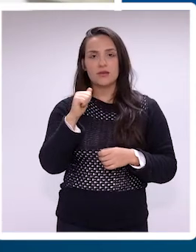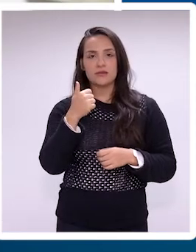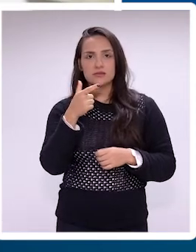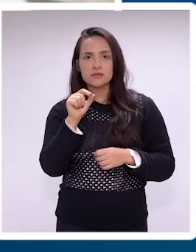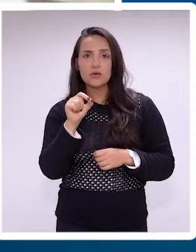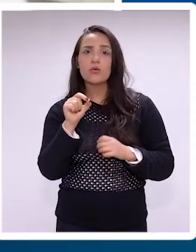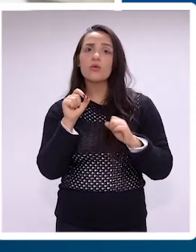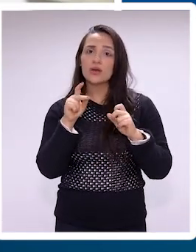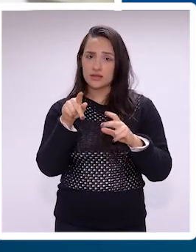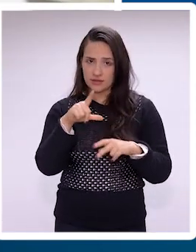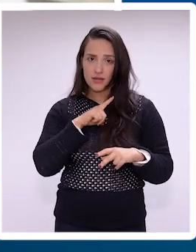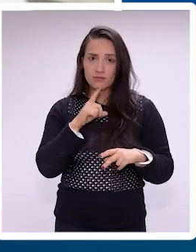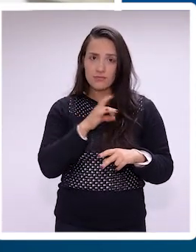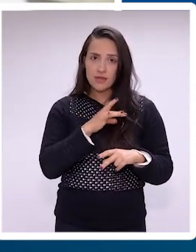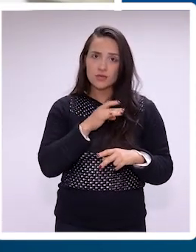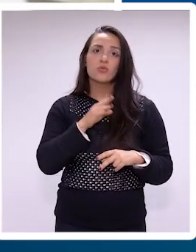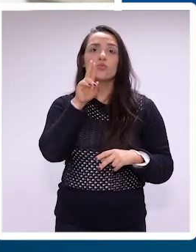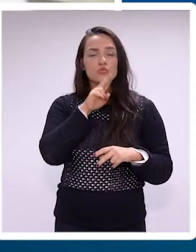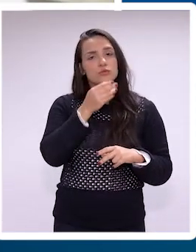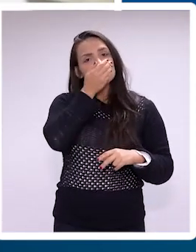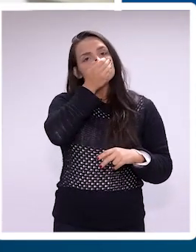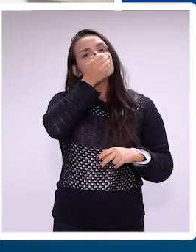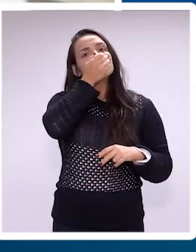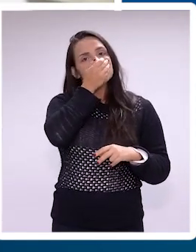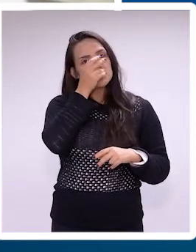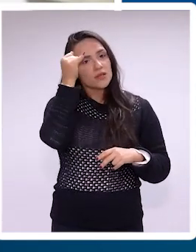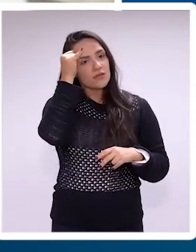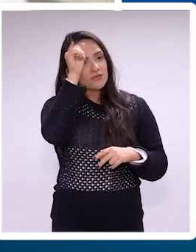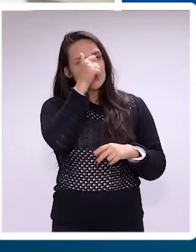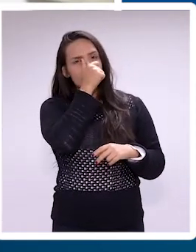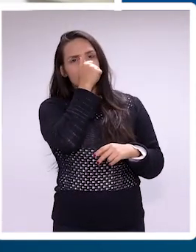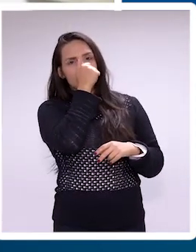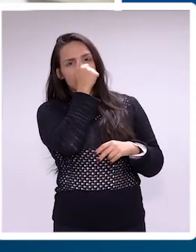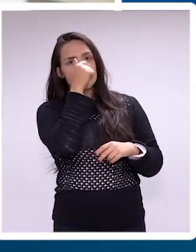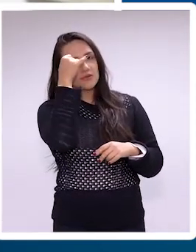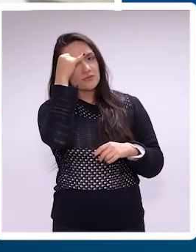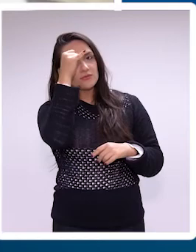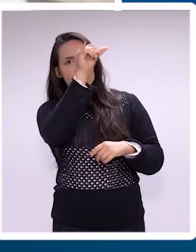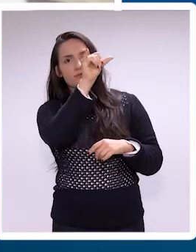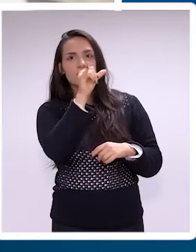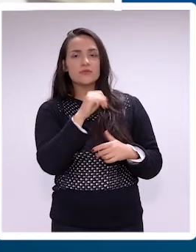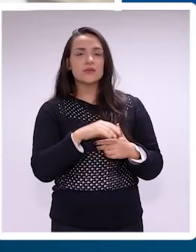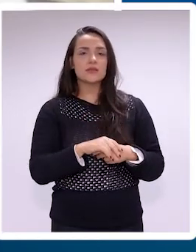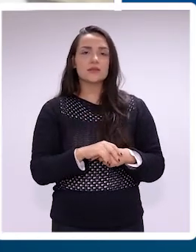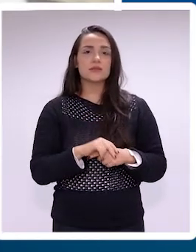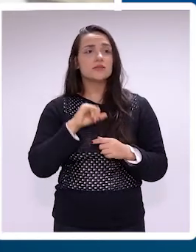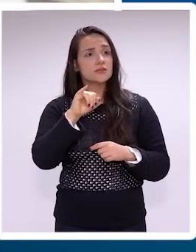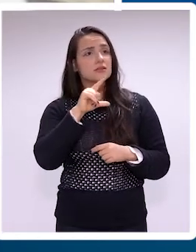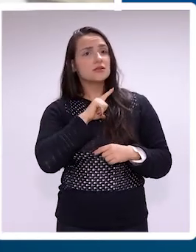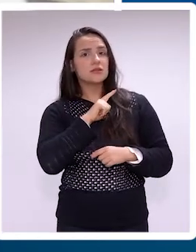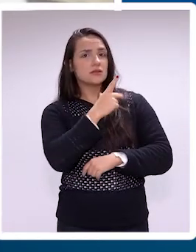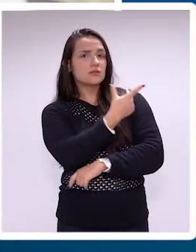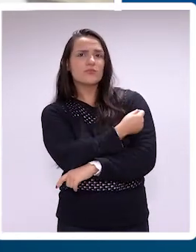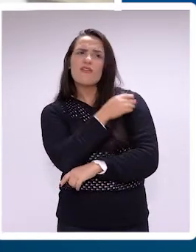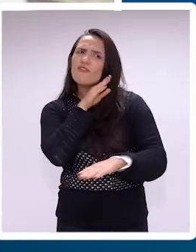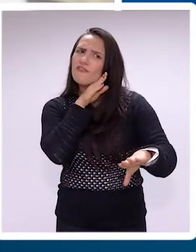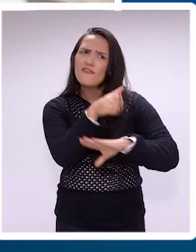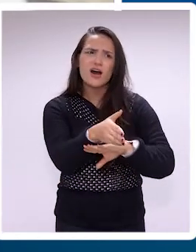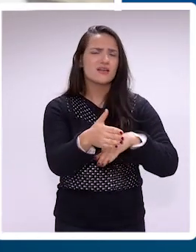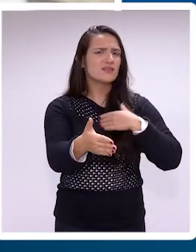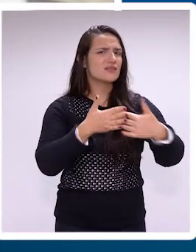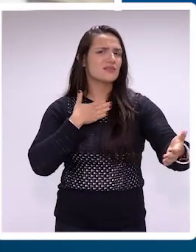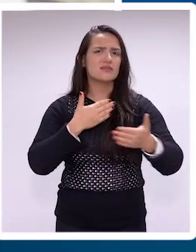aglomerações. Apareceu a vacina? Vacine, não interessa qual seja. Todas elas são de